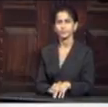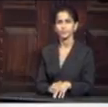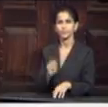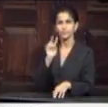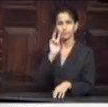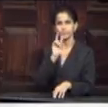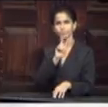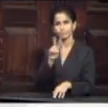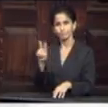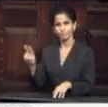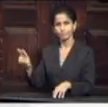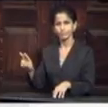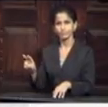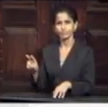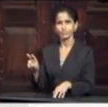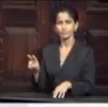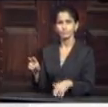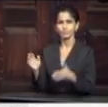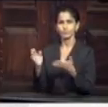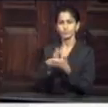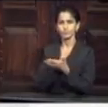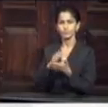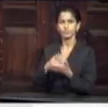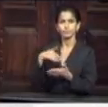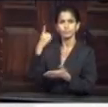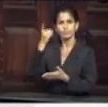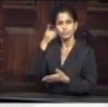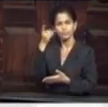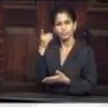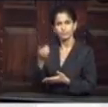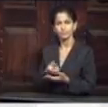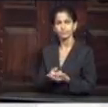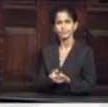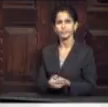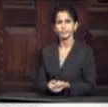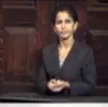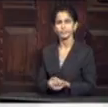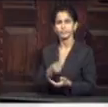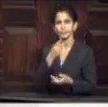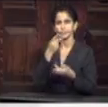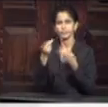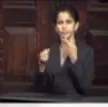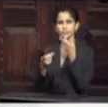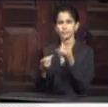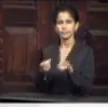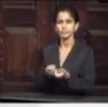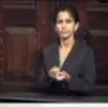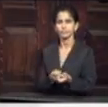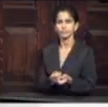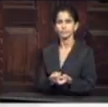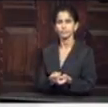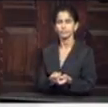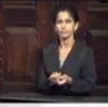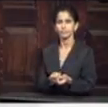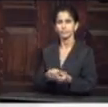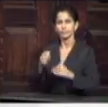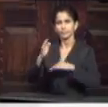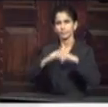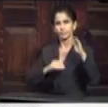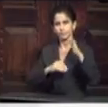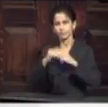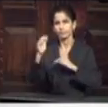Vejo aqui alguns parlamentares falarem dos